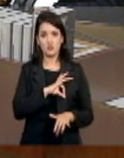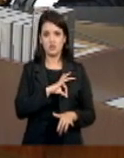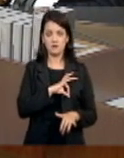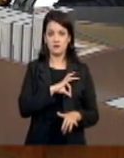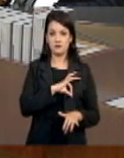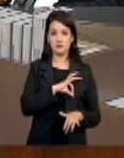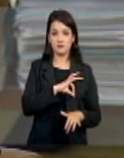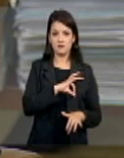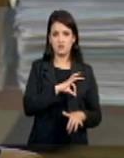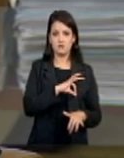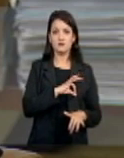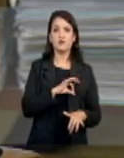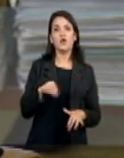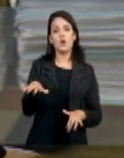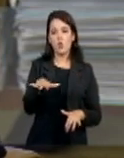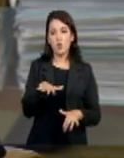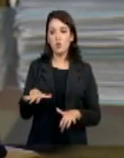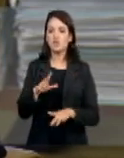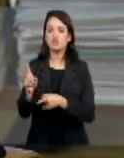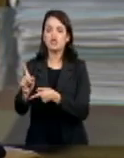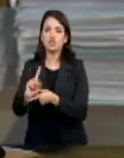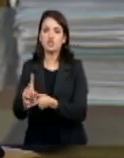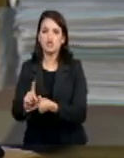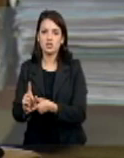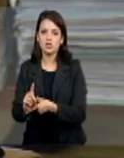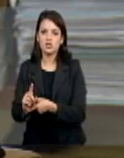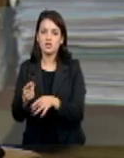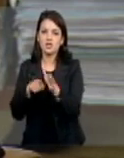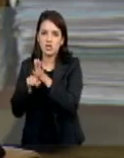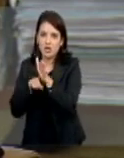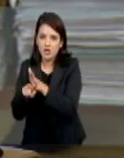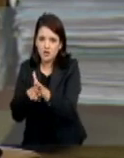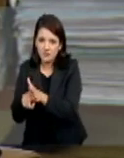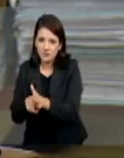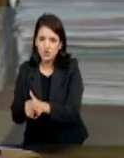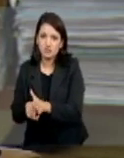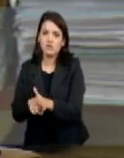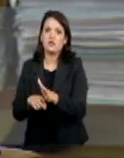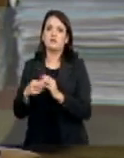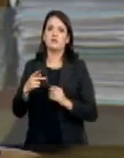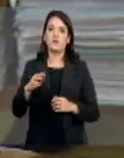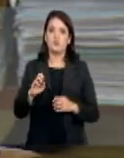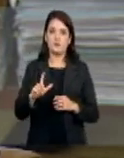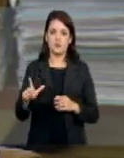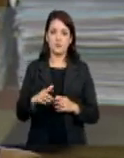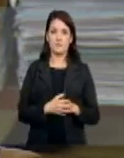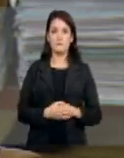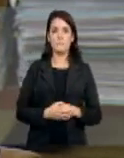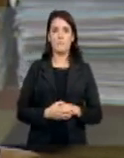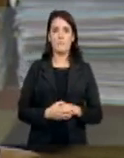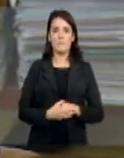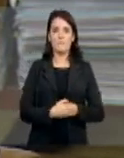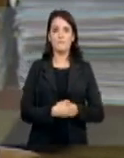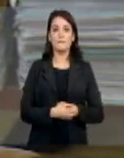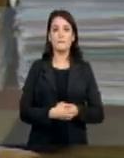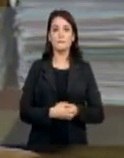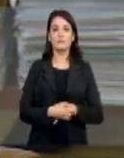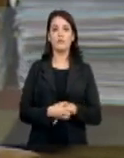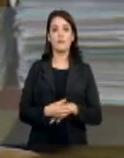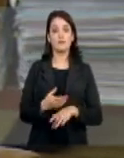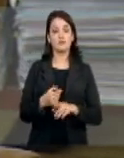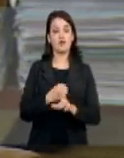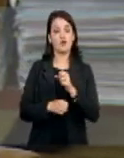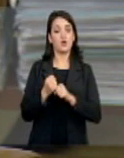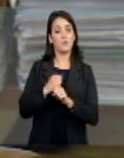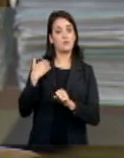com os órgãos de investigação e de persecução é penais é a partir do ano passado no entanto o